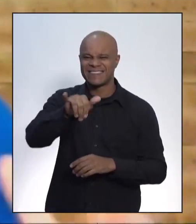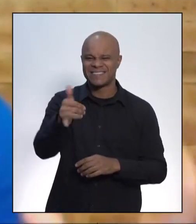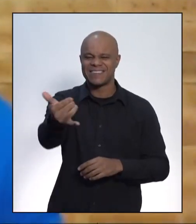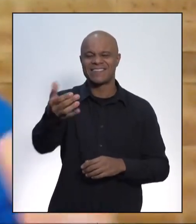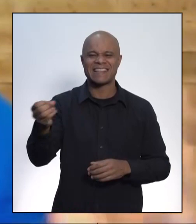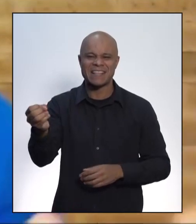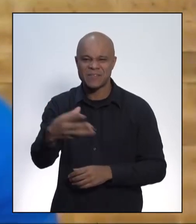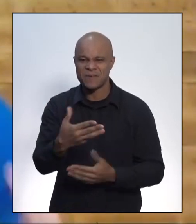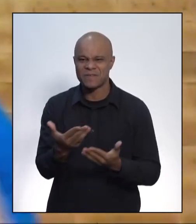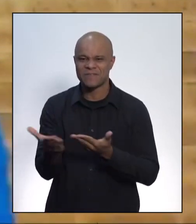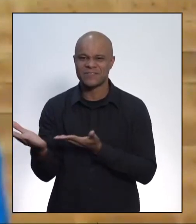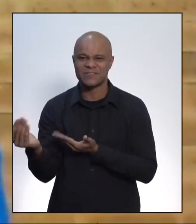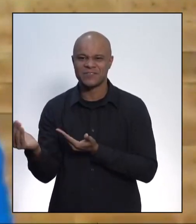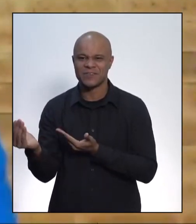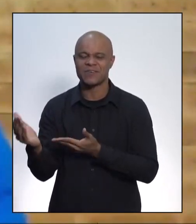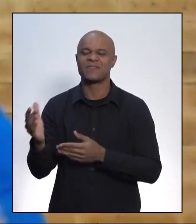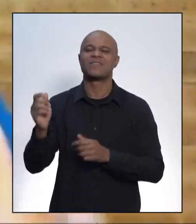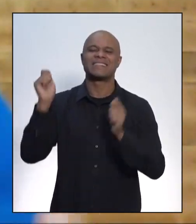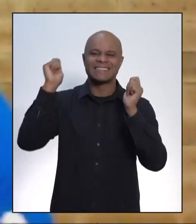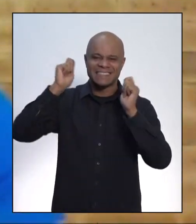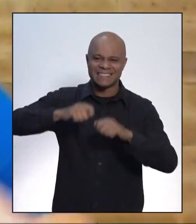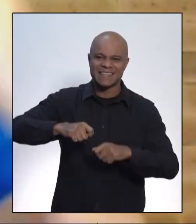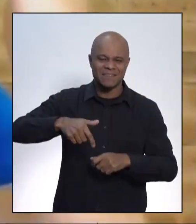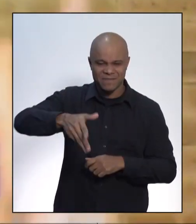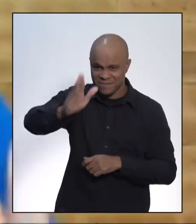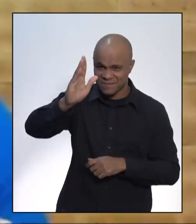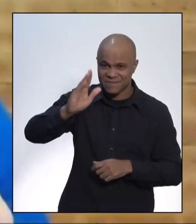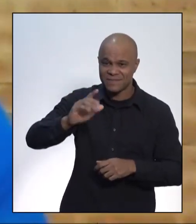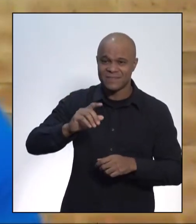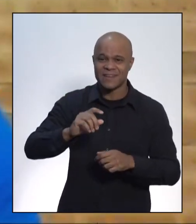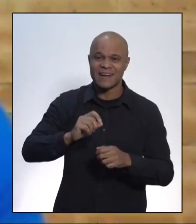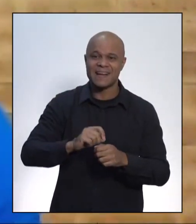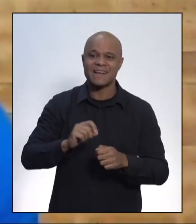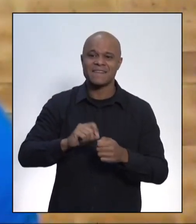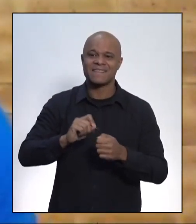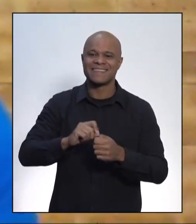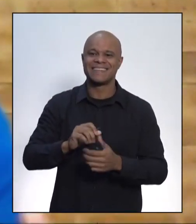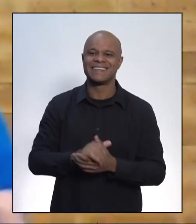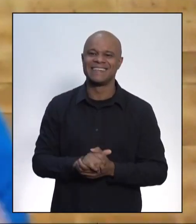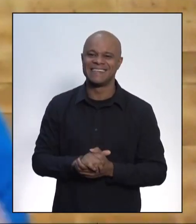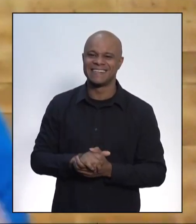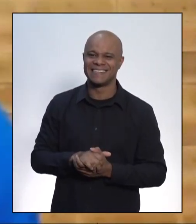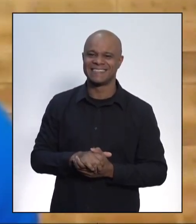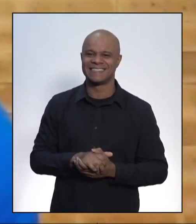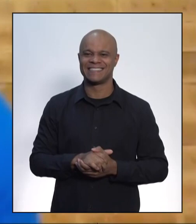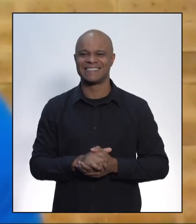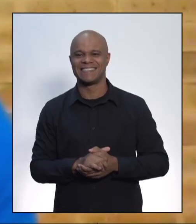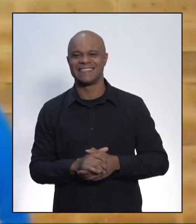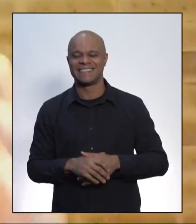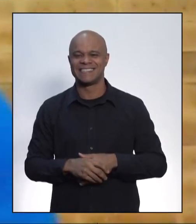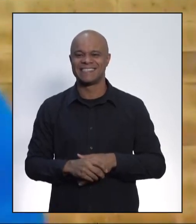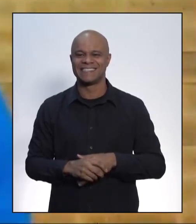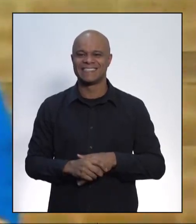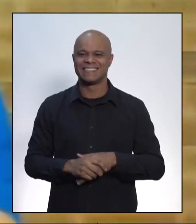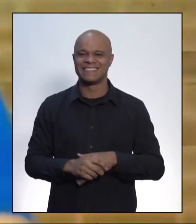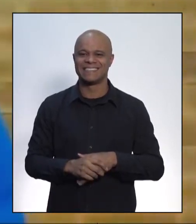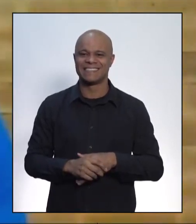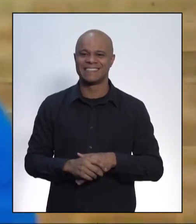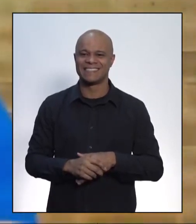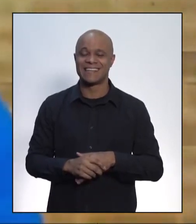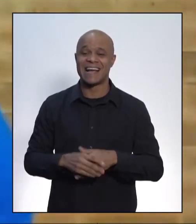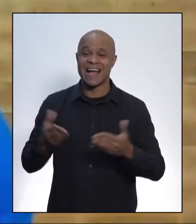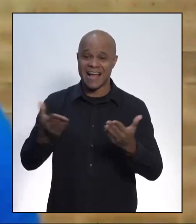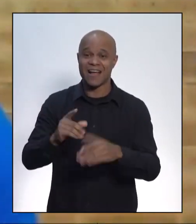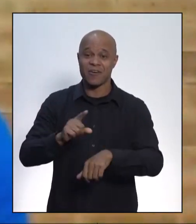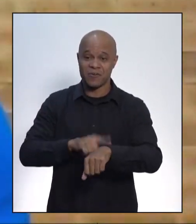novos, possivelmente não tem filhos, não tem esposa ainda. Agora é o momento de errar, de quebrar a cara, de... Enfim, porque agora